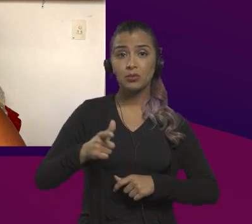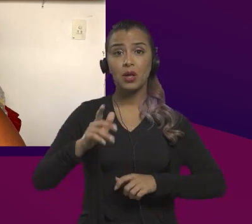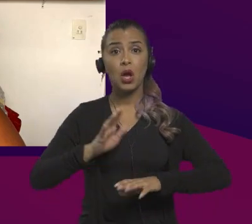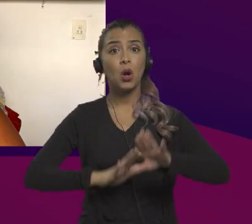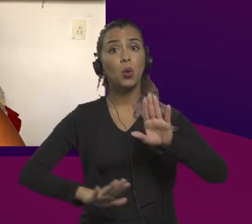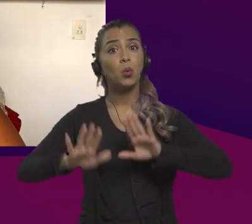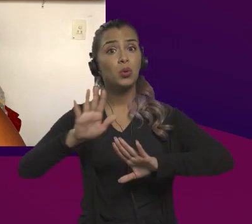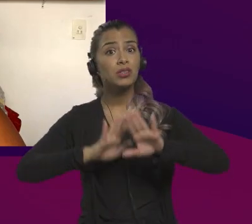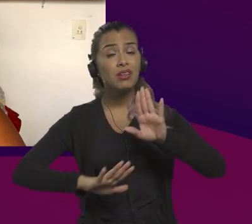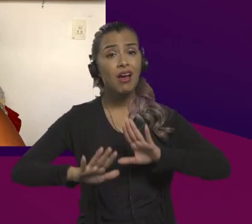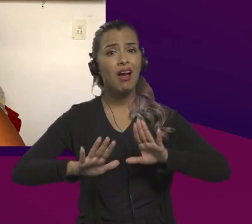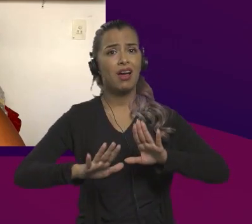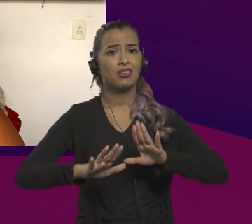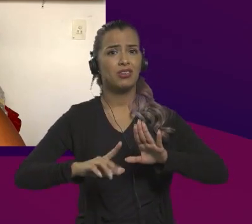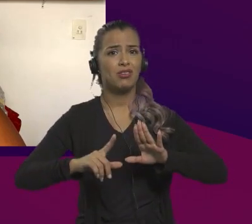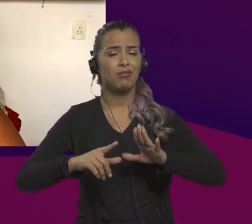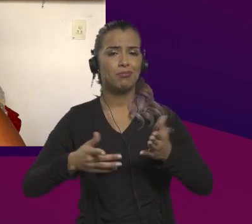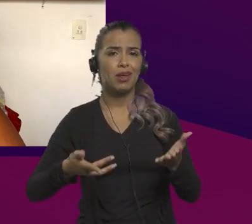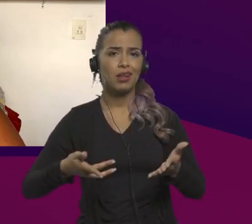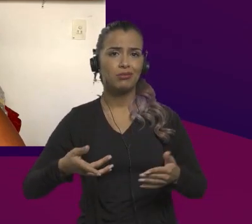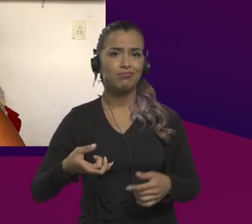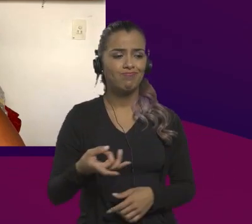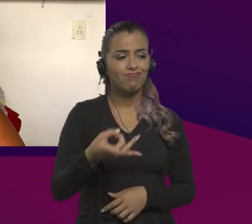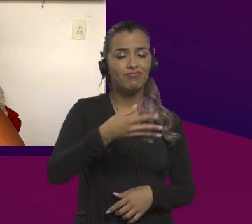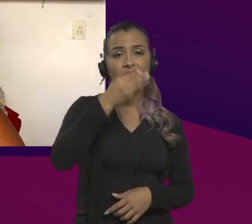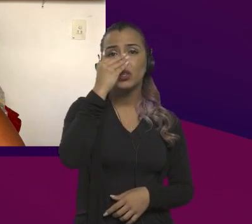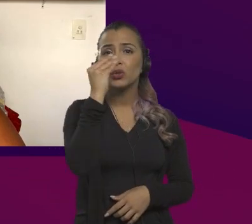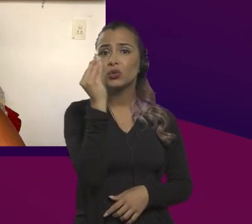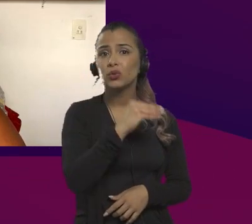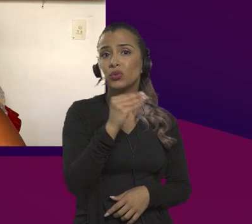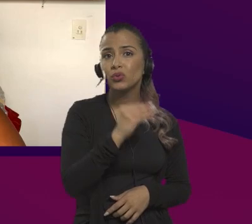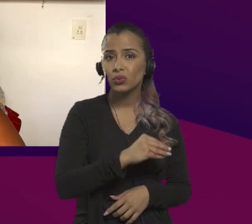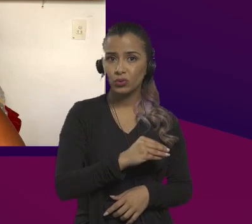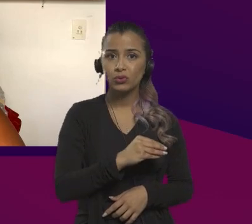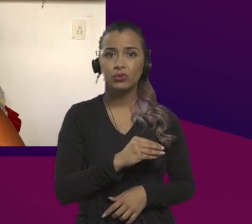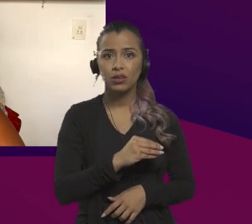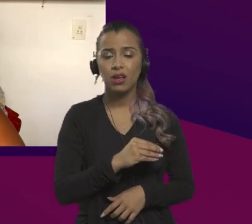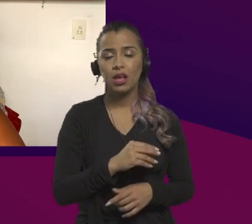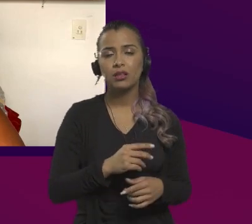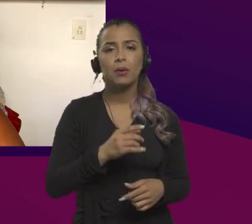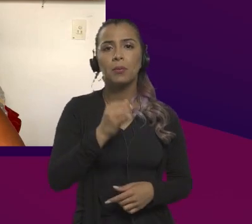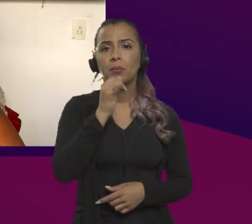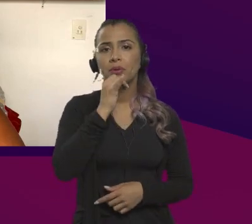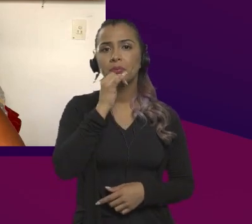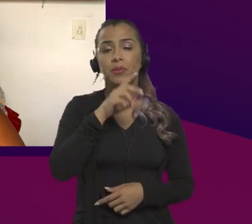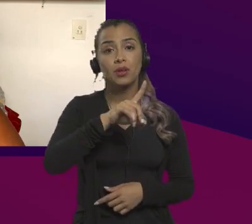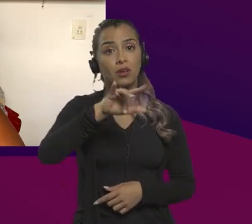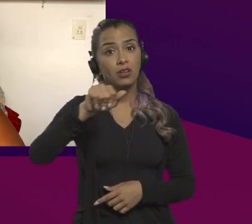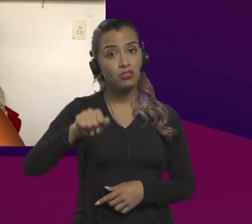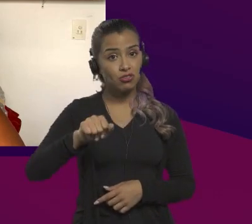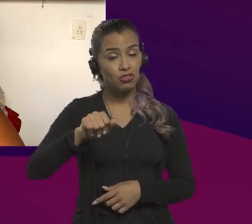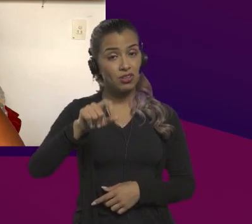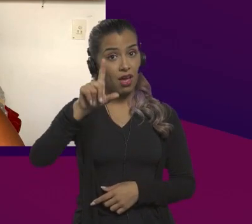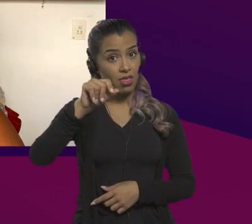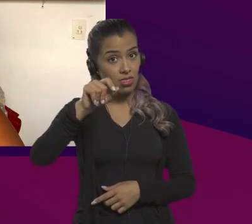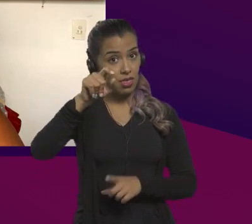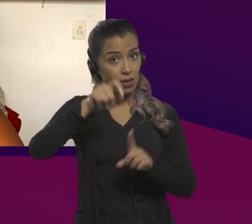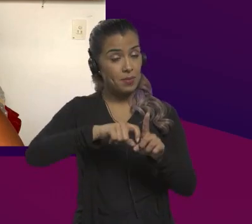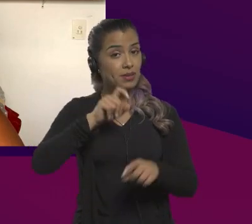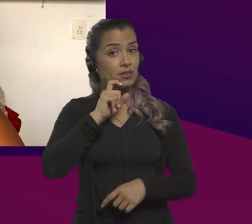o discurso, né? A gente Sim. vê agora pauta de, por exemplo, no dia 10 de setembro foi o dia da